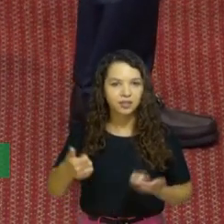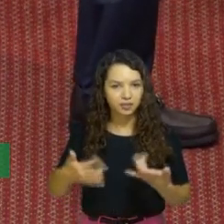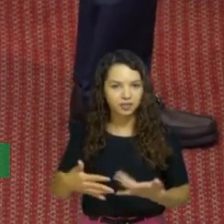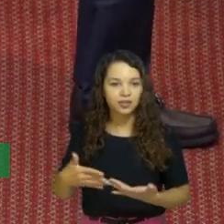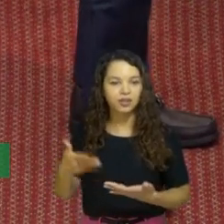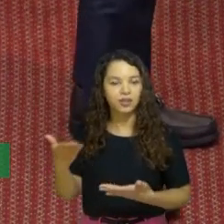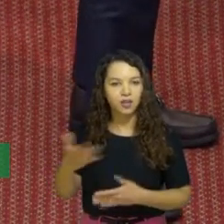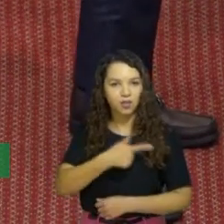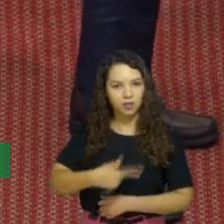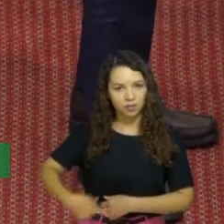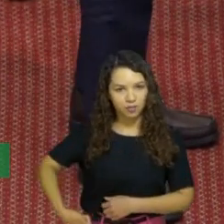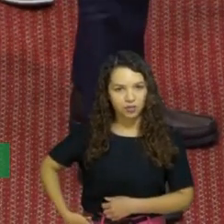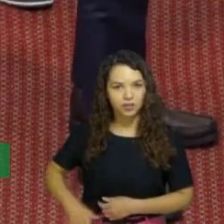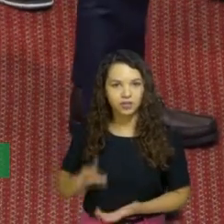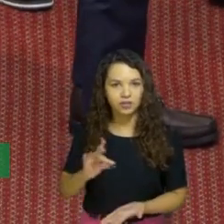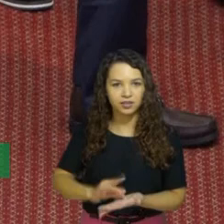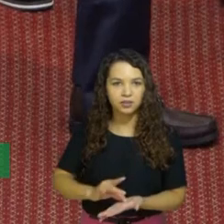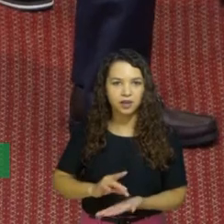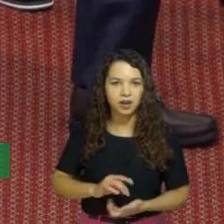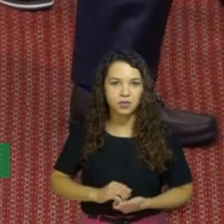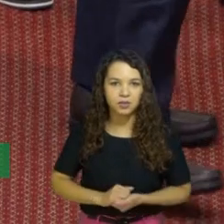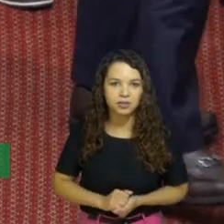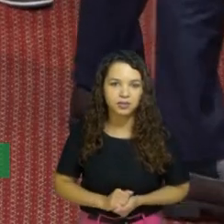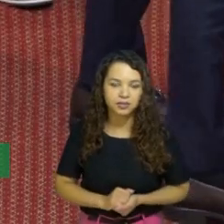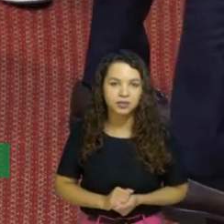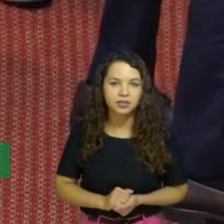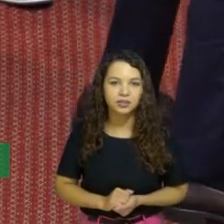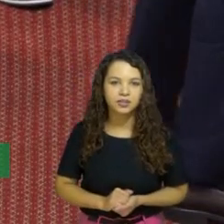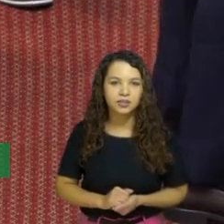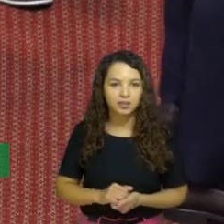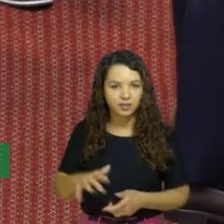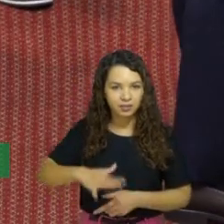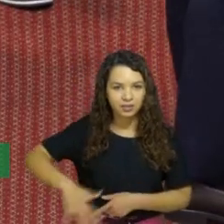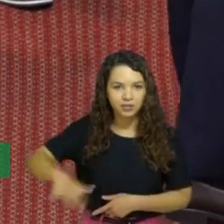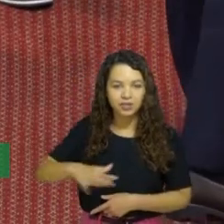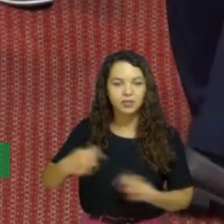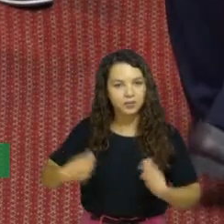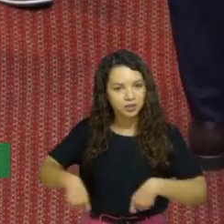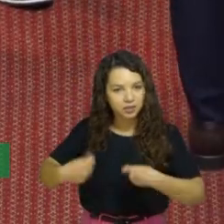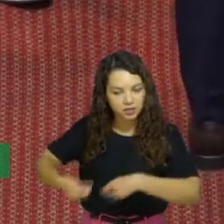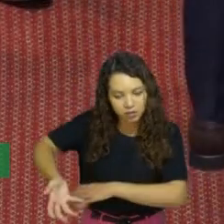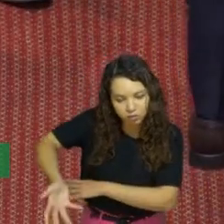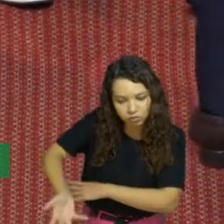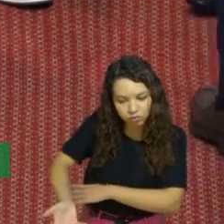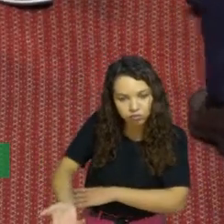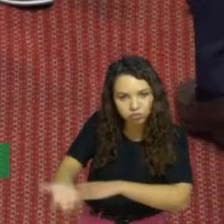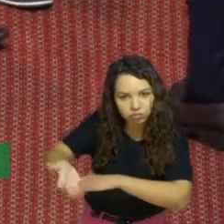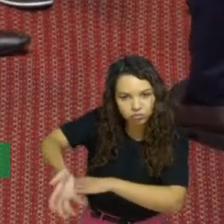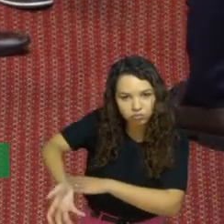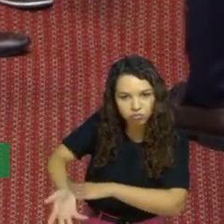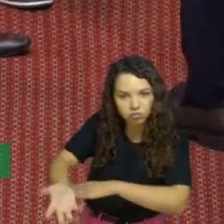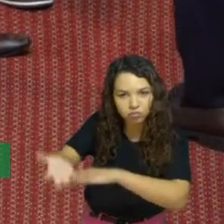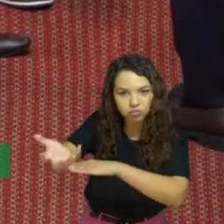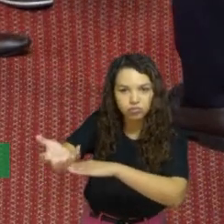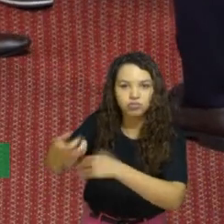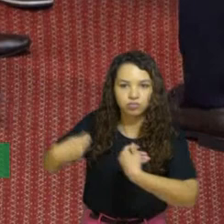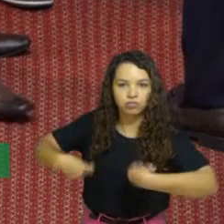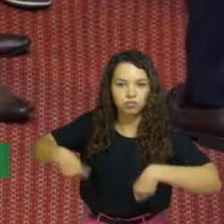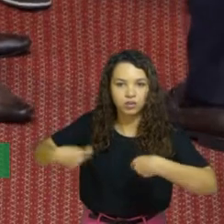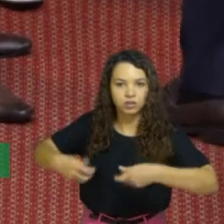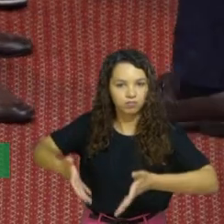governo, porque realmente a região precisa fazer uma dragagem desse